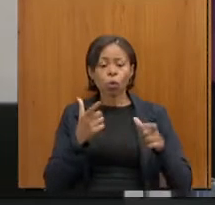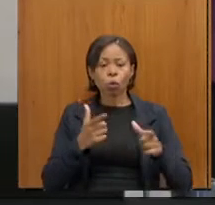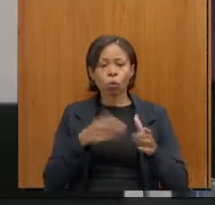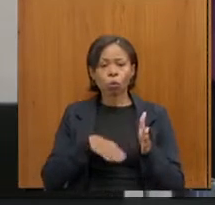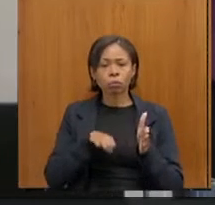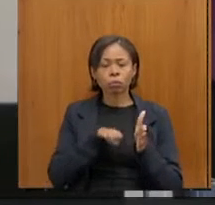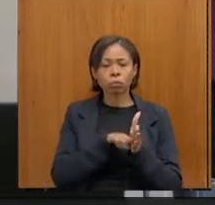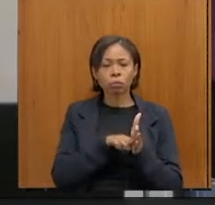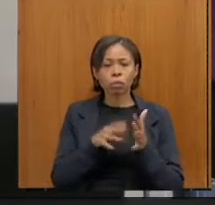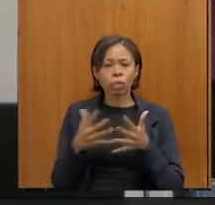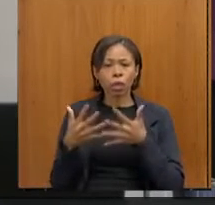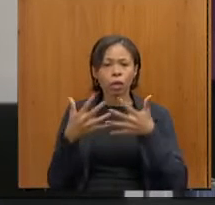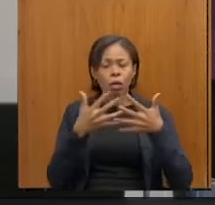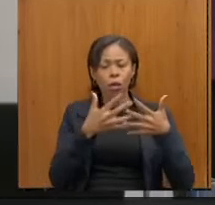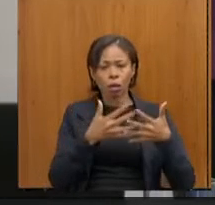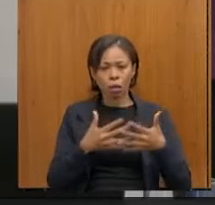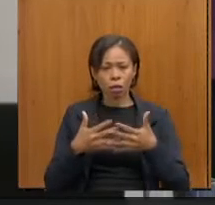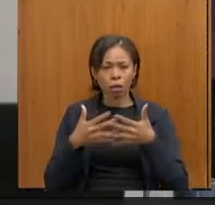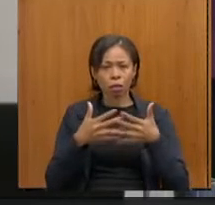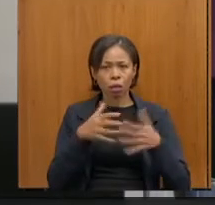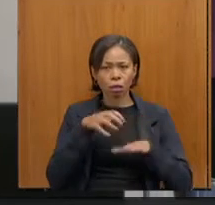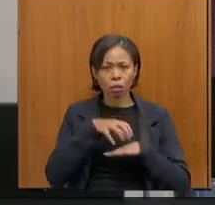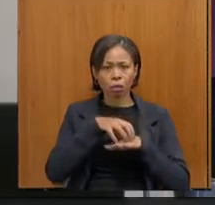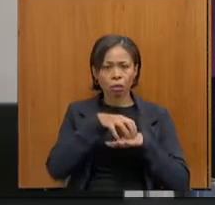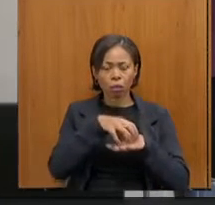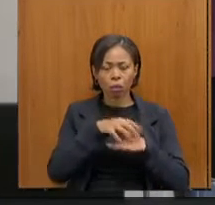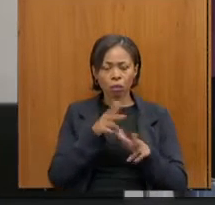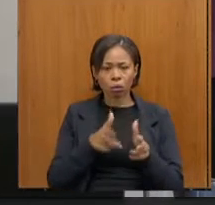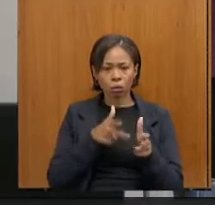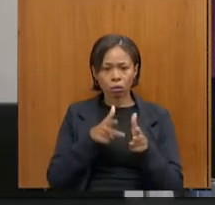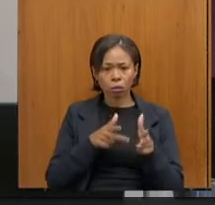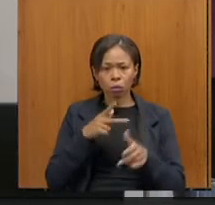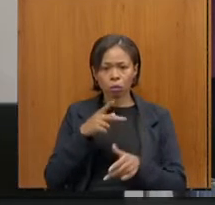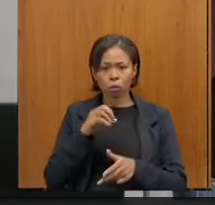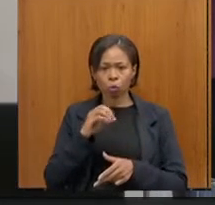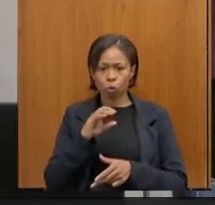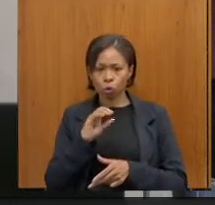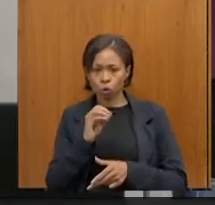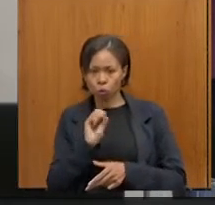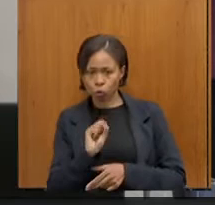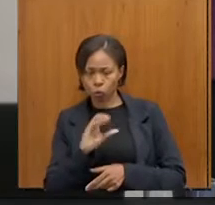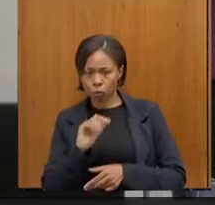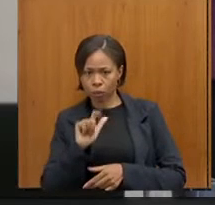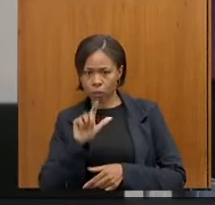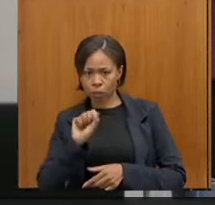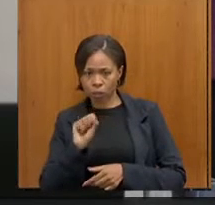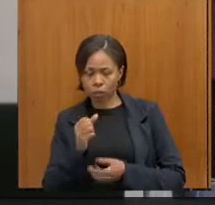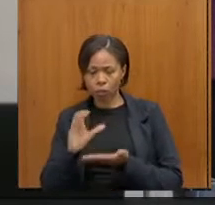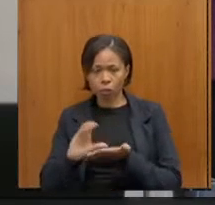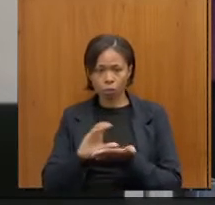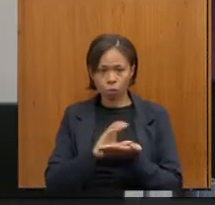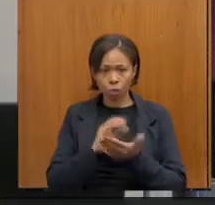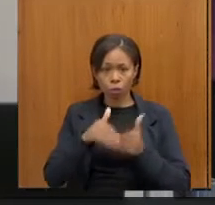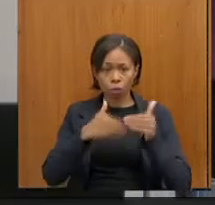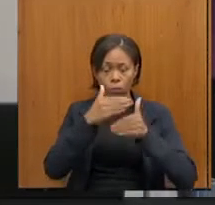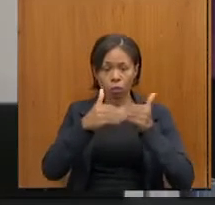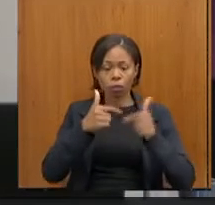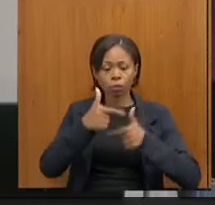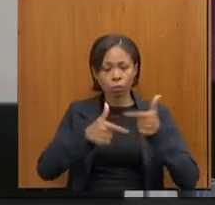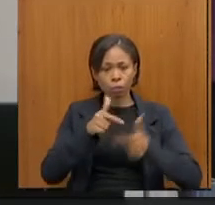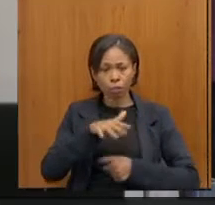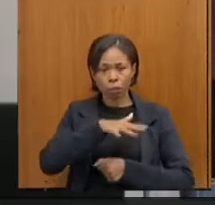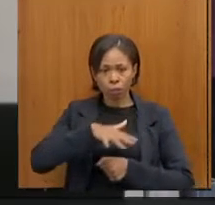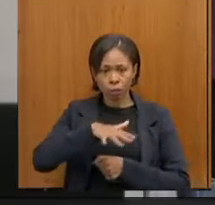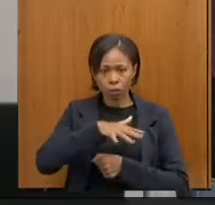Cargas multimodal rodoferroviário no município de Poços de Caldas que traz atrair a investimentos em ampliação de empregos para